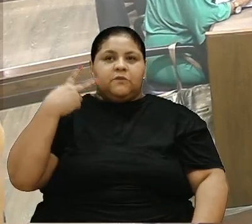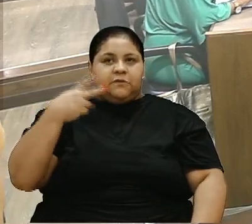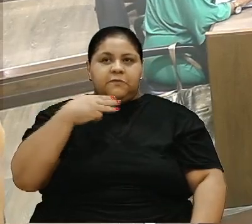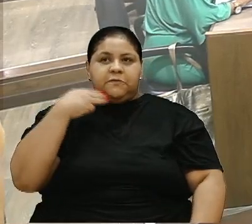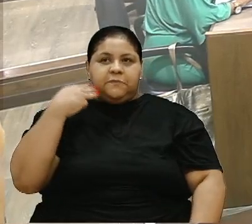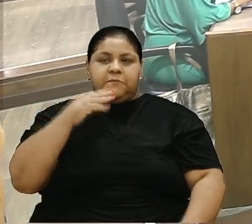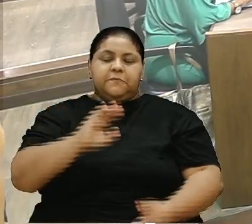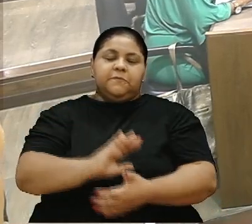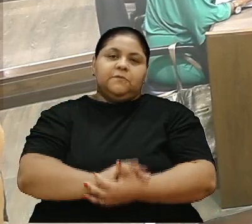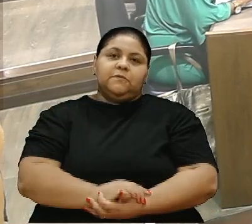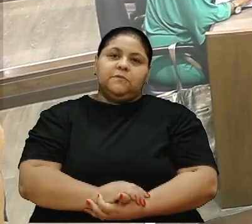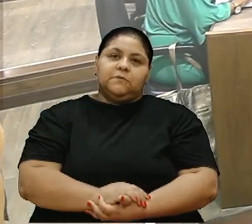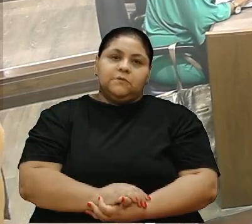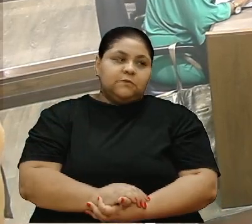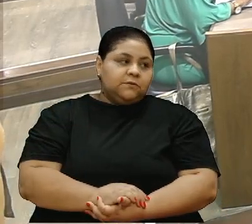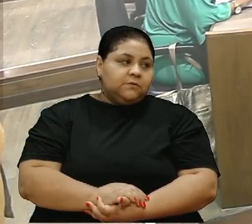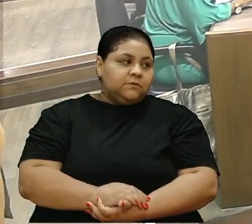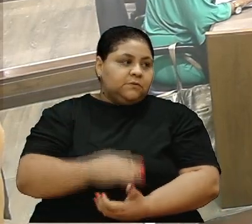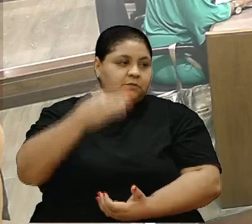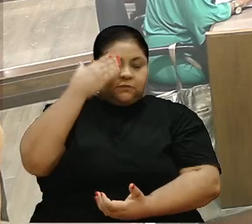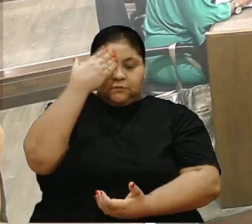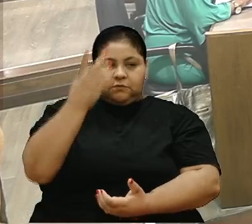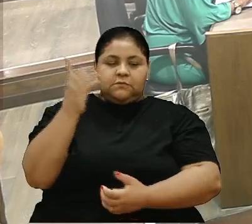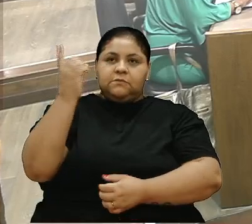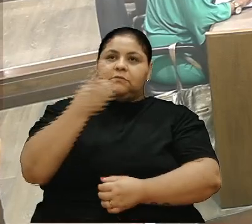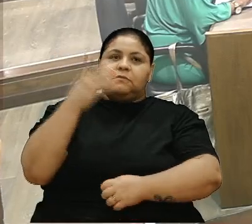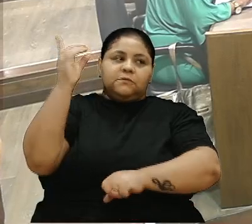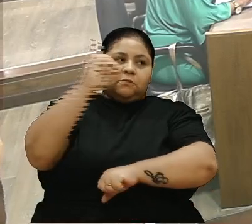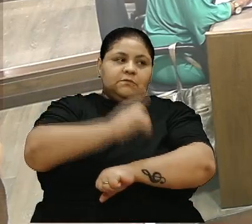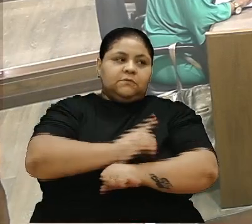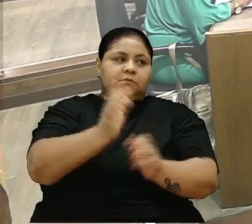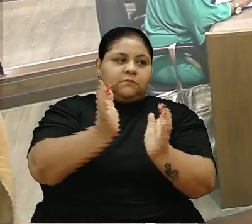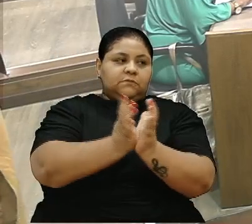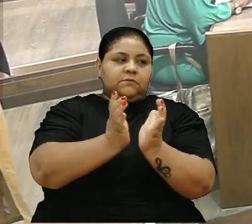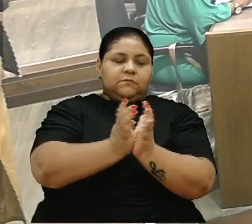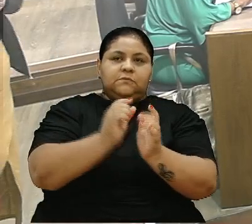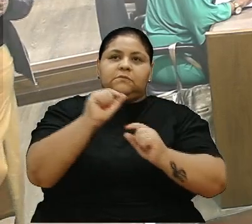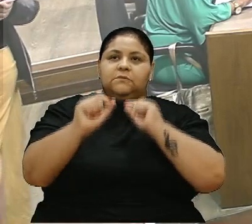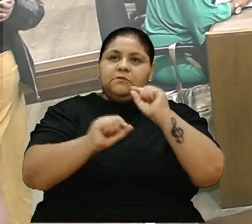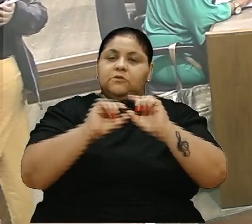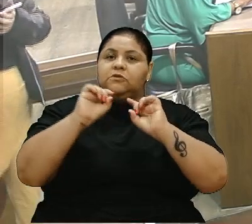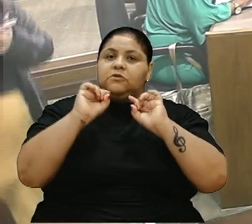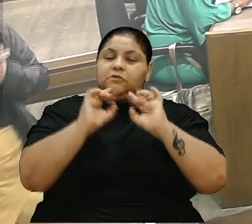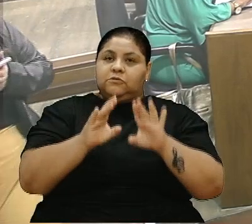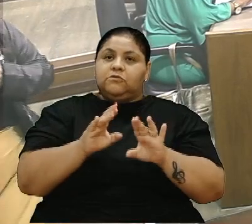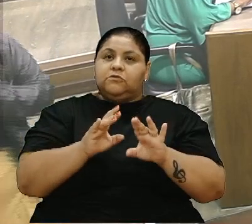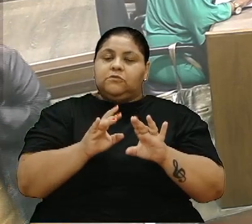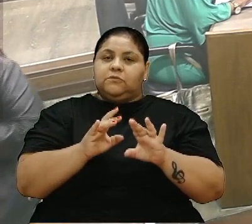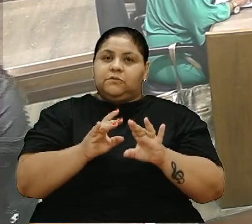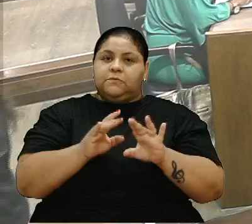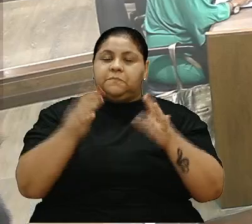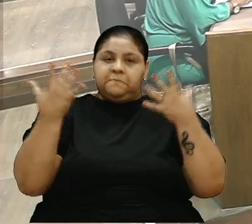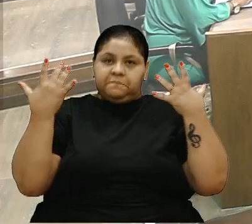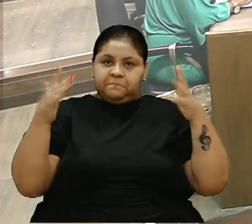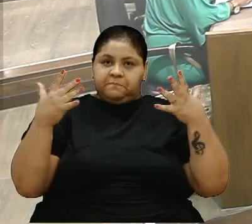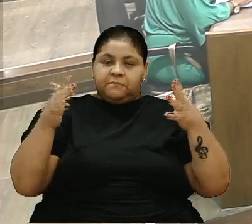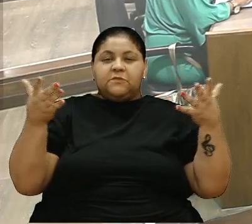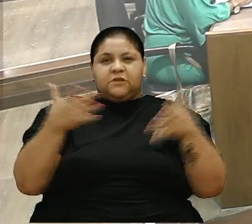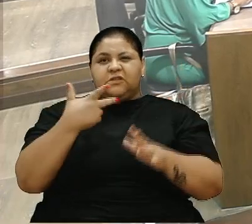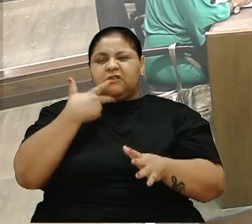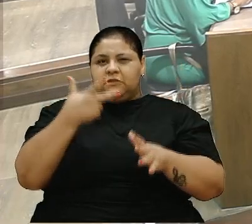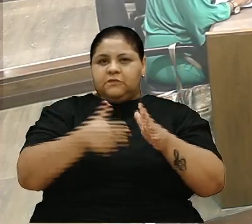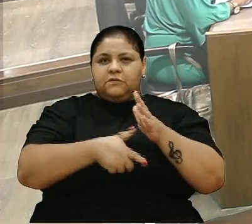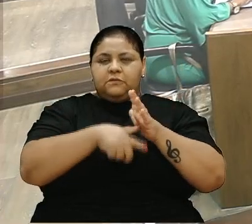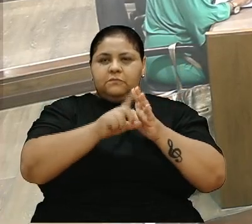Marques. Muito obrigada. Bom dia, colegas vereadores, quem nos acompanha. Quero só fazer votos de congratulações. Já foi citado aqui